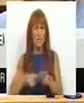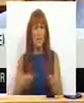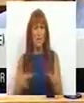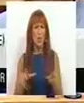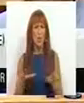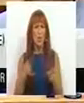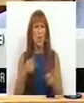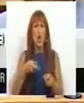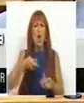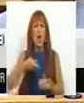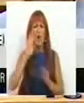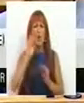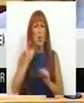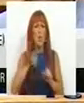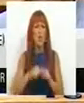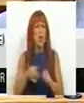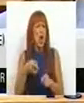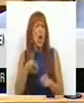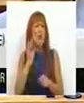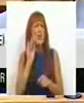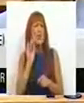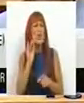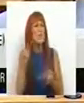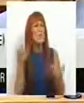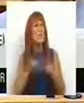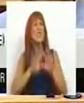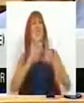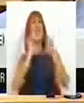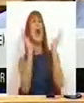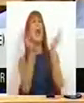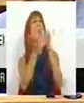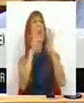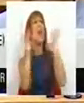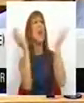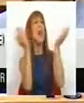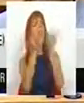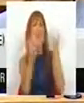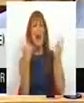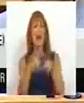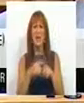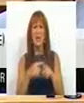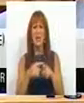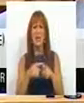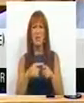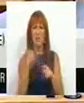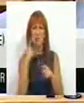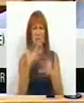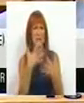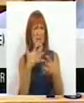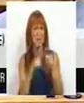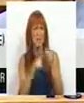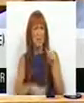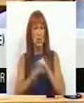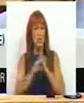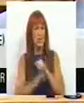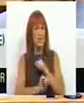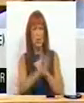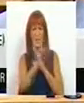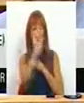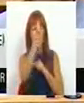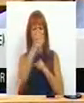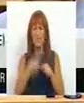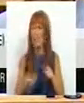9 recomendações. Não são 9 recomendações generalistas, como ficou patente na intervenção do Partido